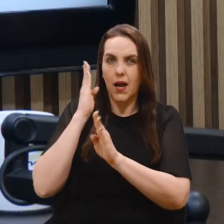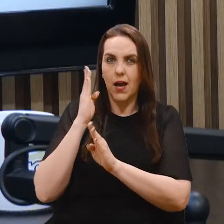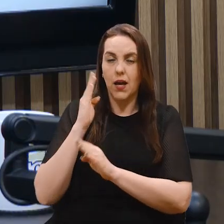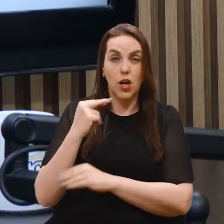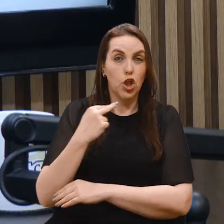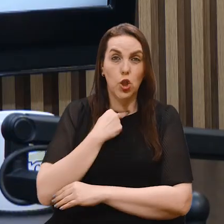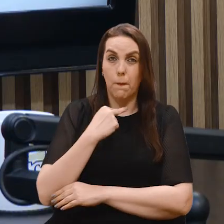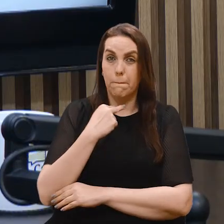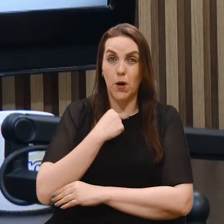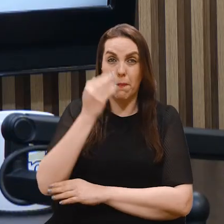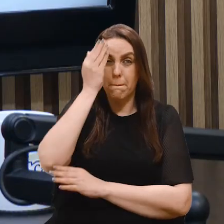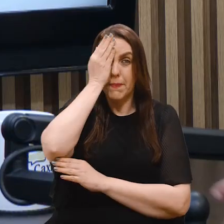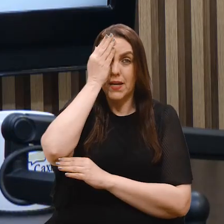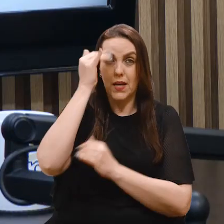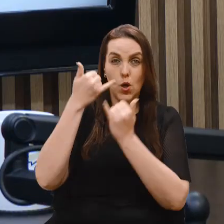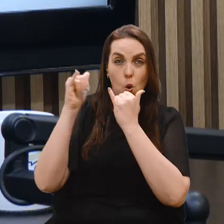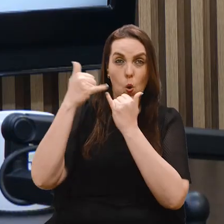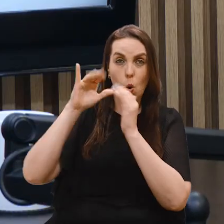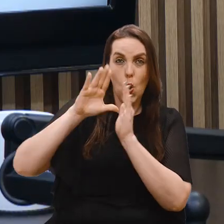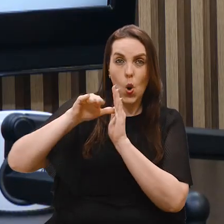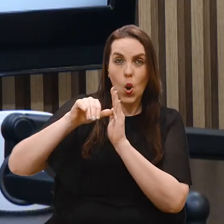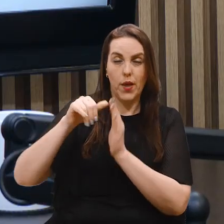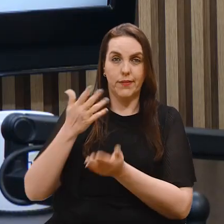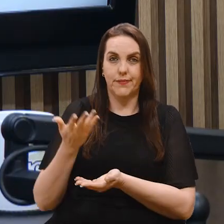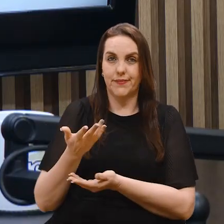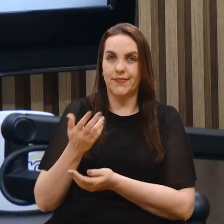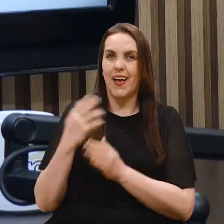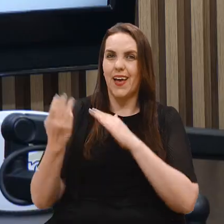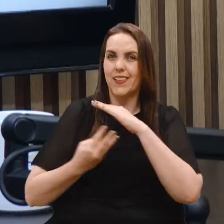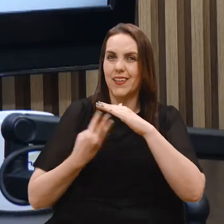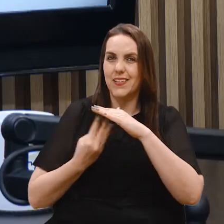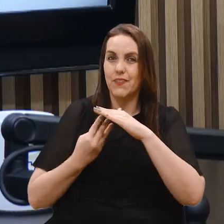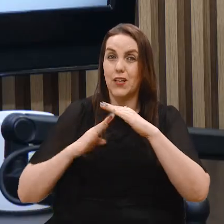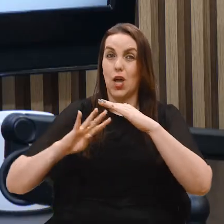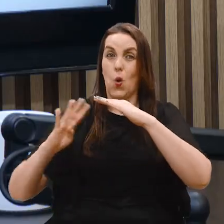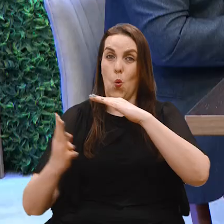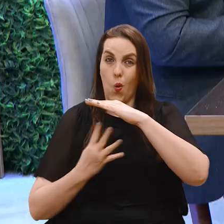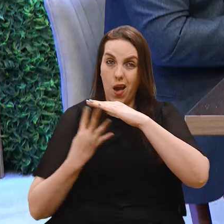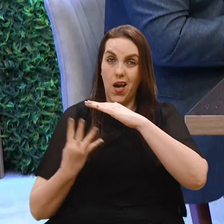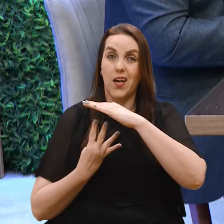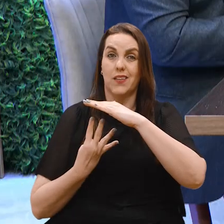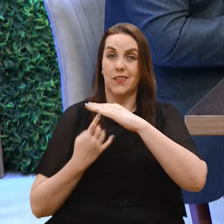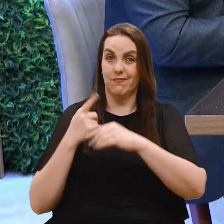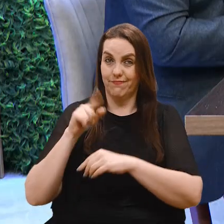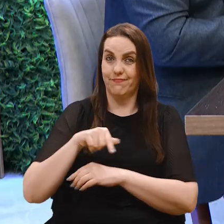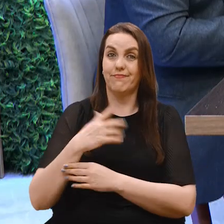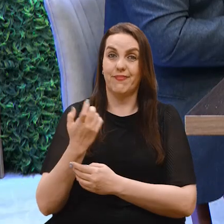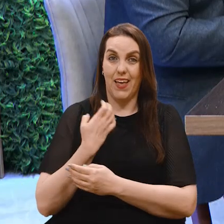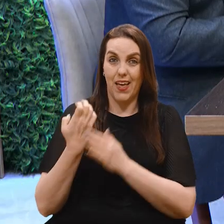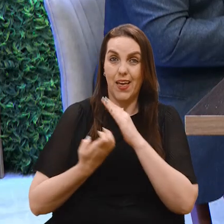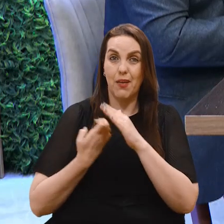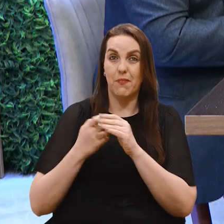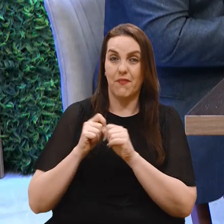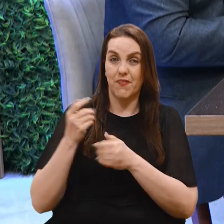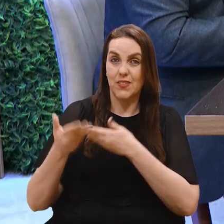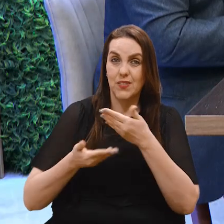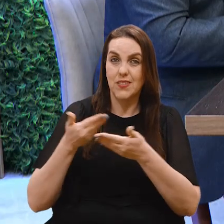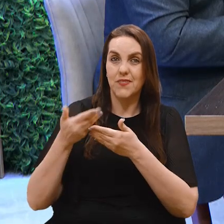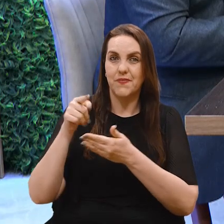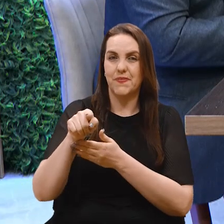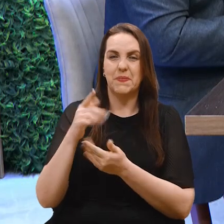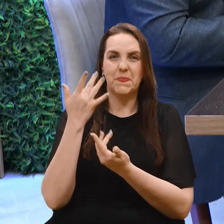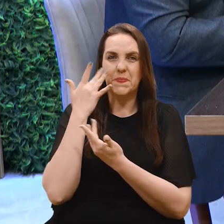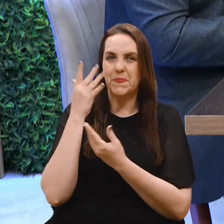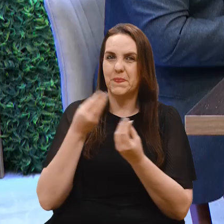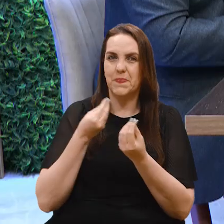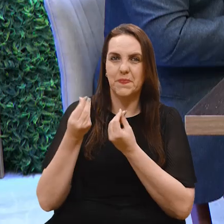acontecer, né? Só que são empresas terceirizadas ou quarteirizadas às vezes, né, que vão lá fazer o serviço, então eles não têm eu